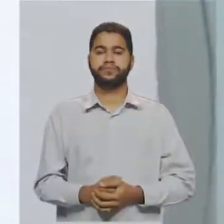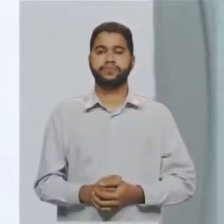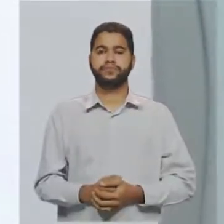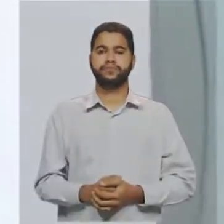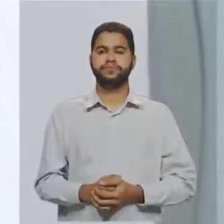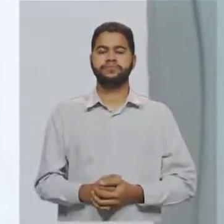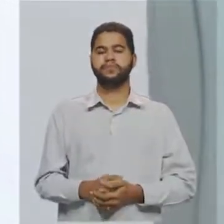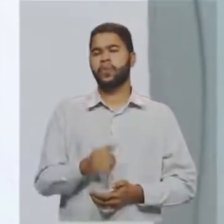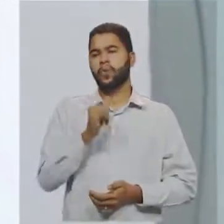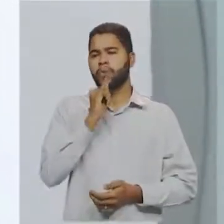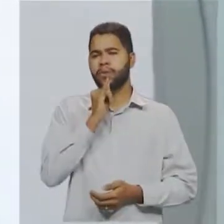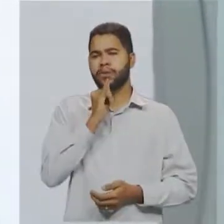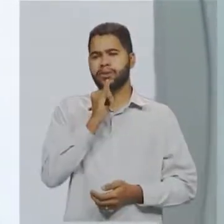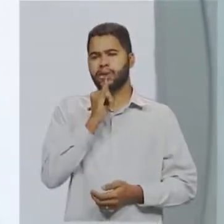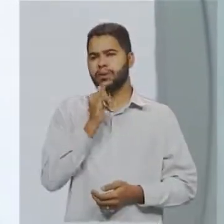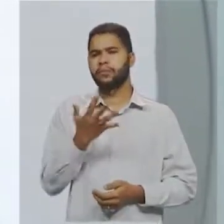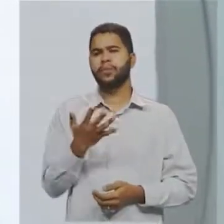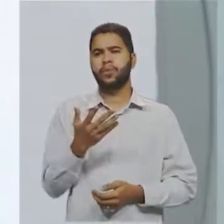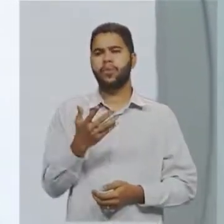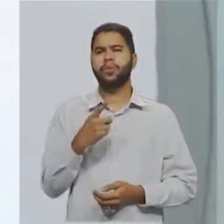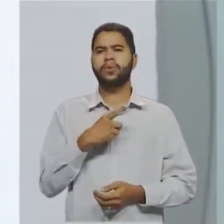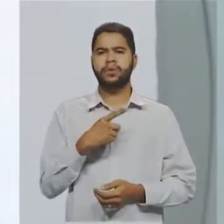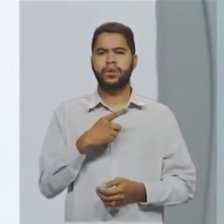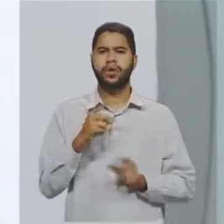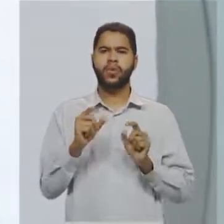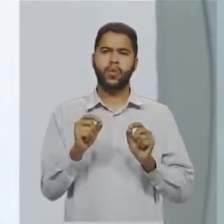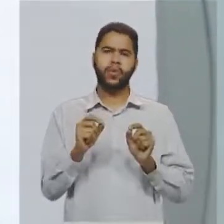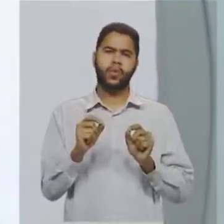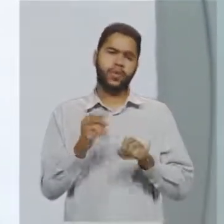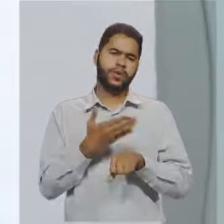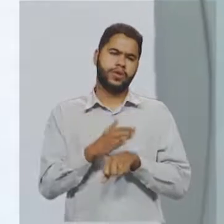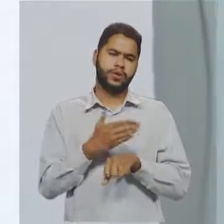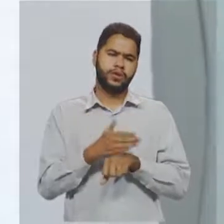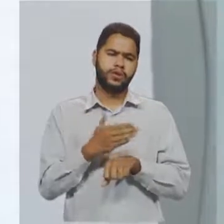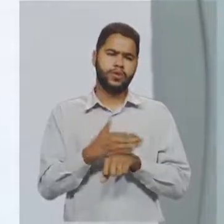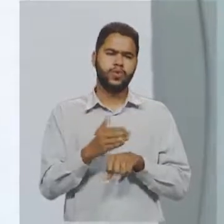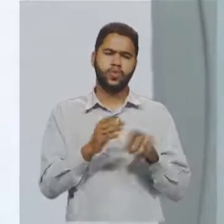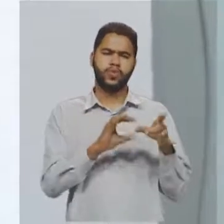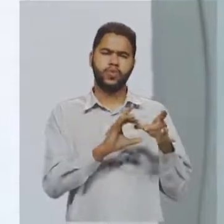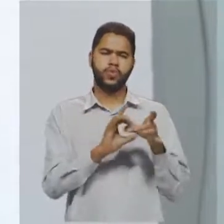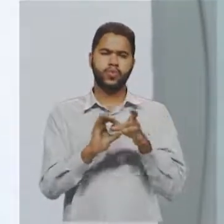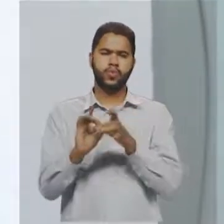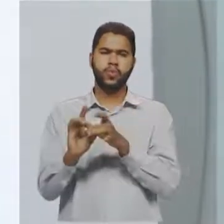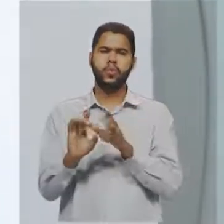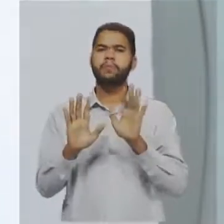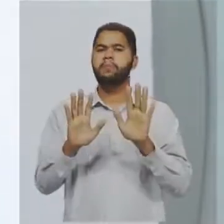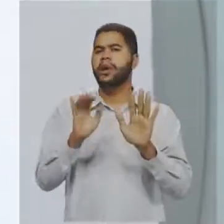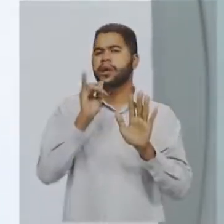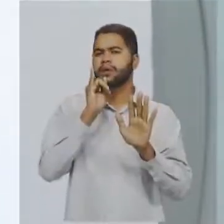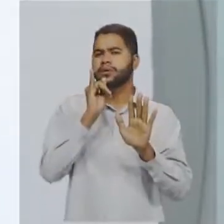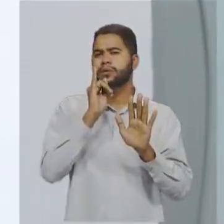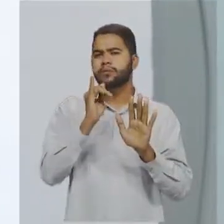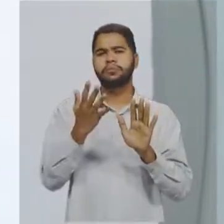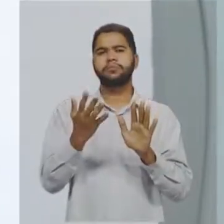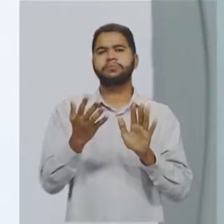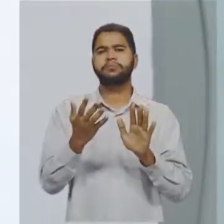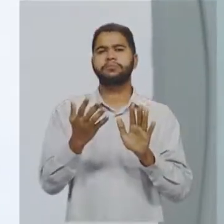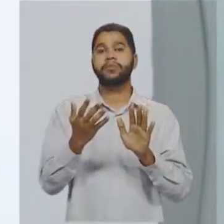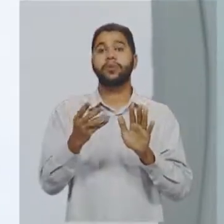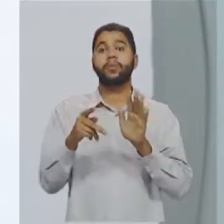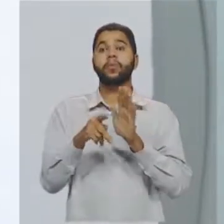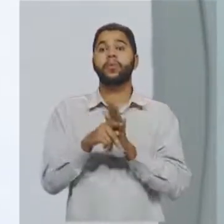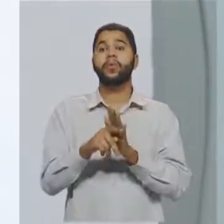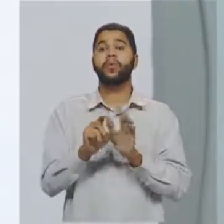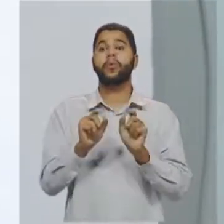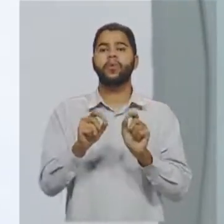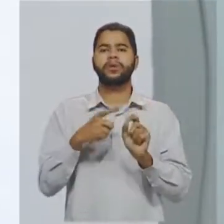um exemplo aqui, né? Lógico, dentro de algum exercício, algum contexto, mas vamos supor que, dependendo da questão, tem lá